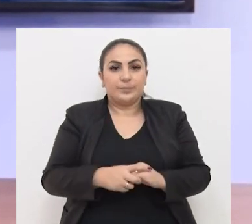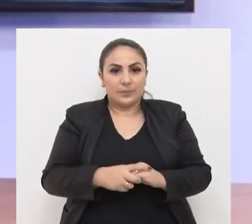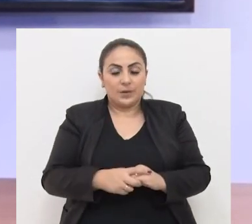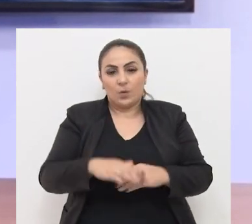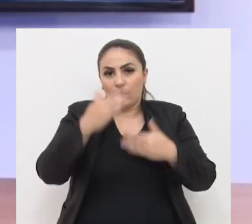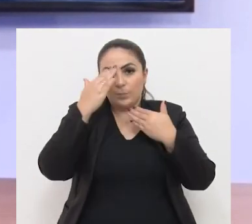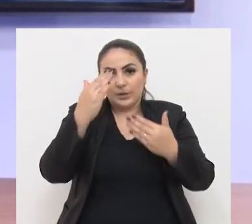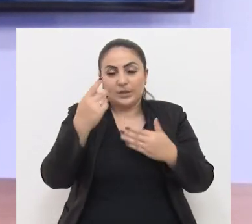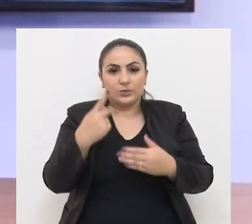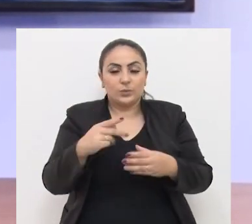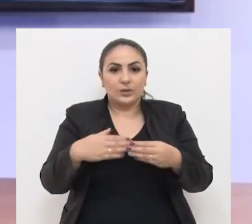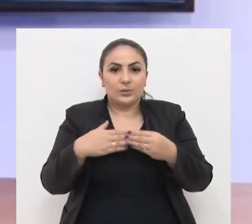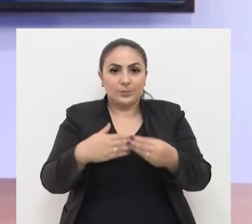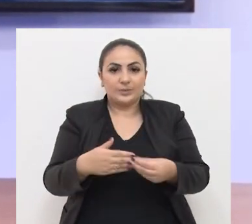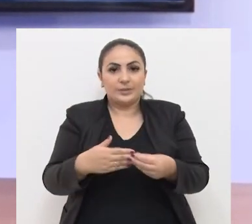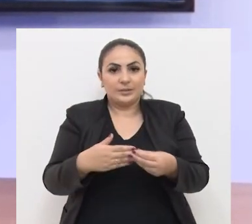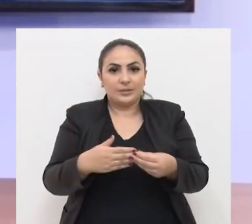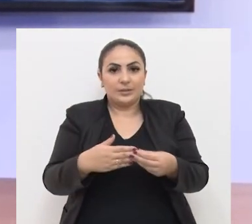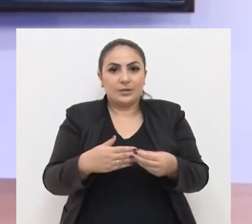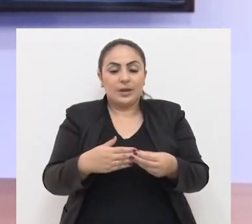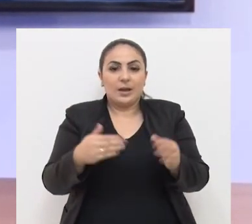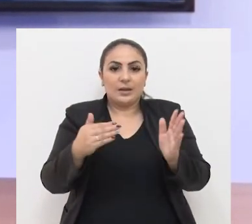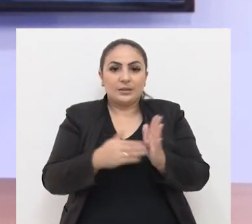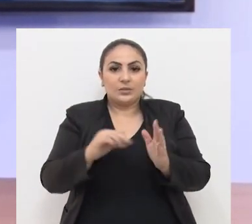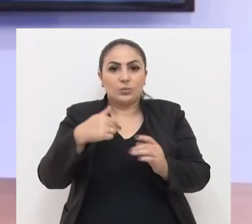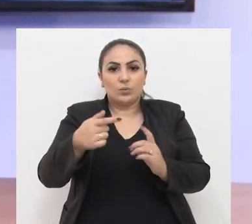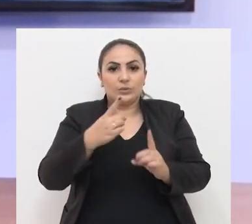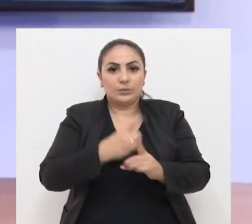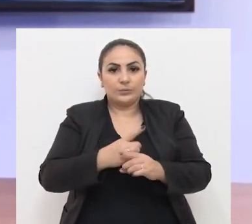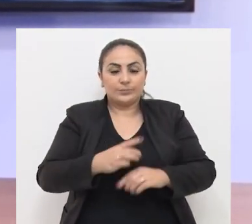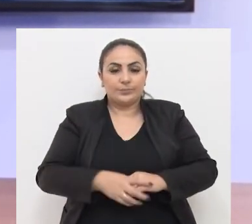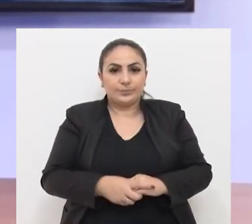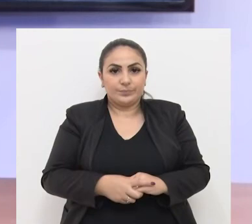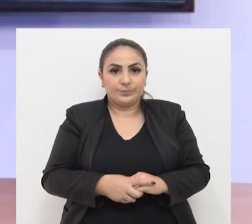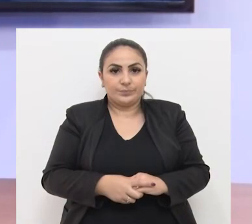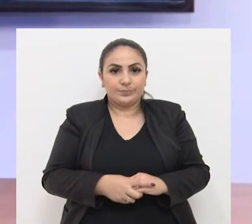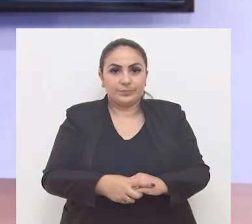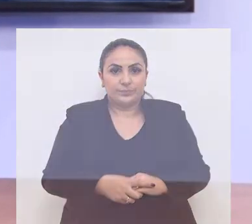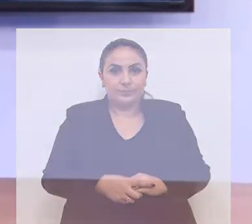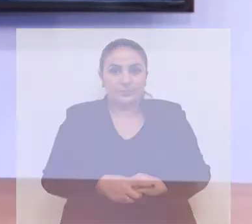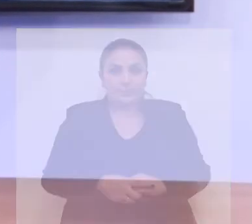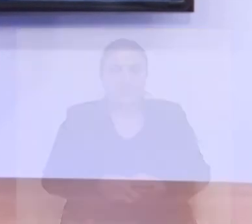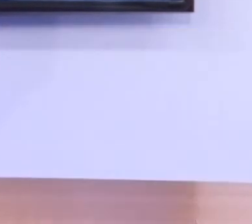noite. Obrigada pela sua companhia e até a nossa próxima edição.